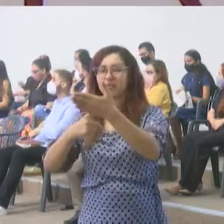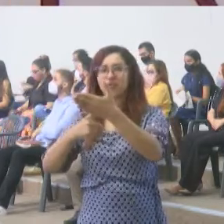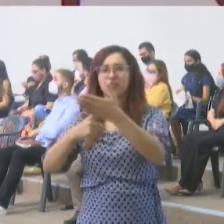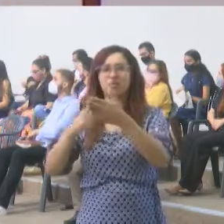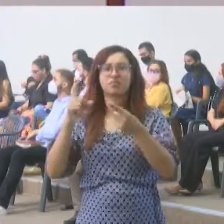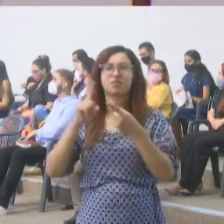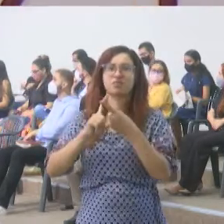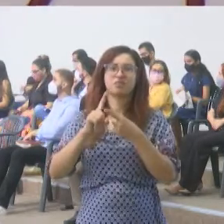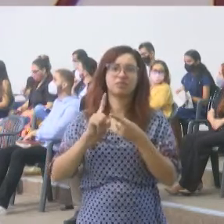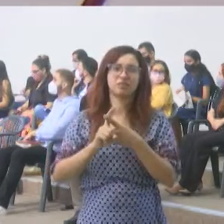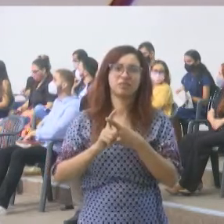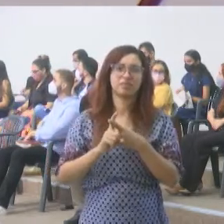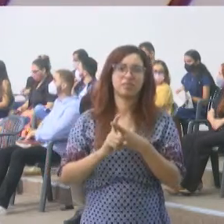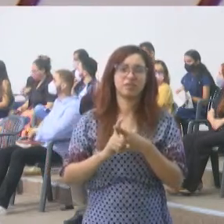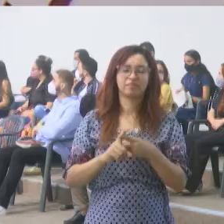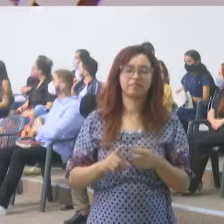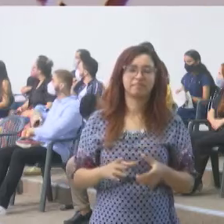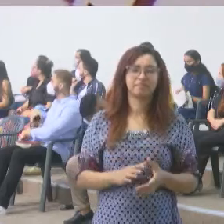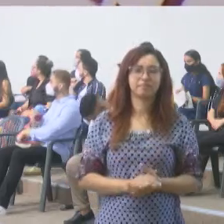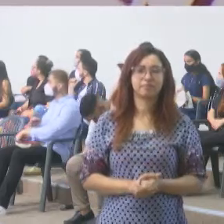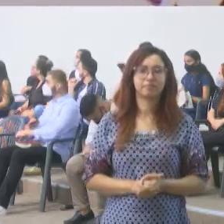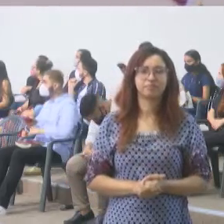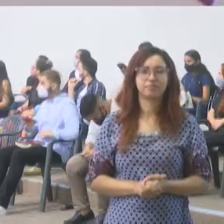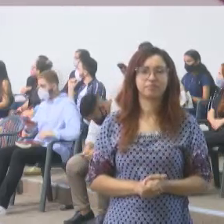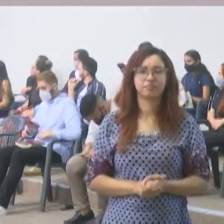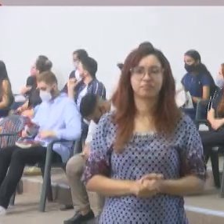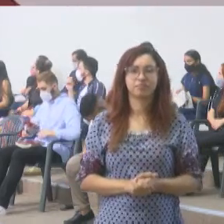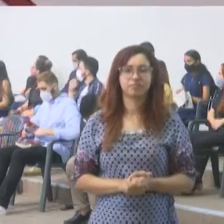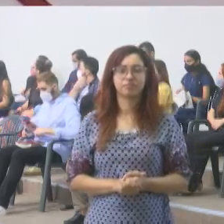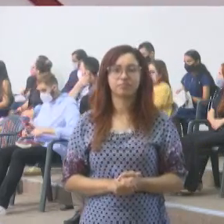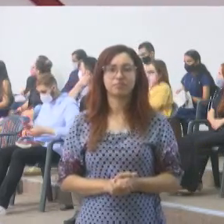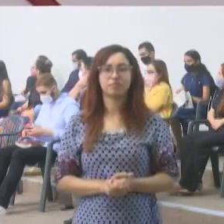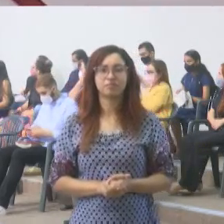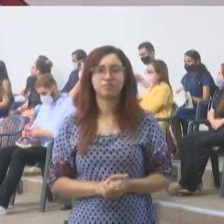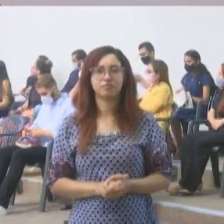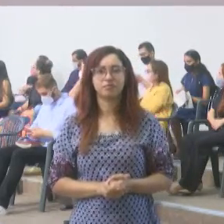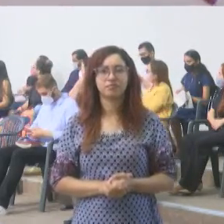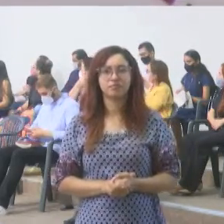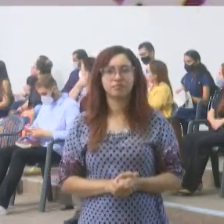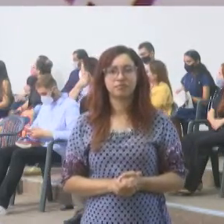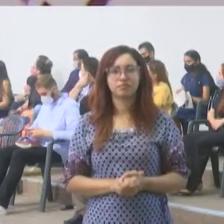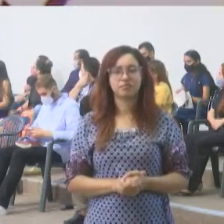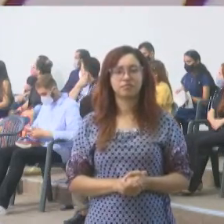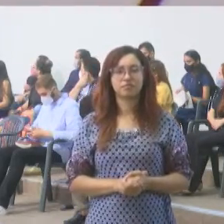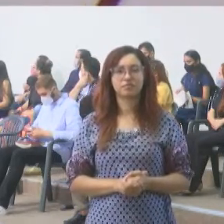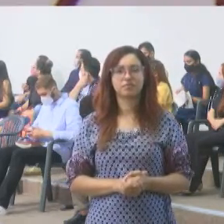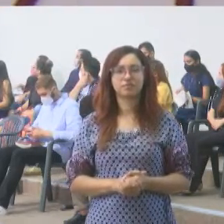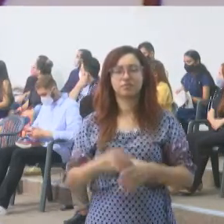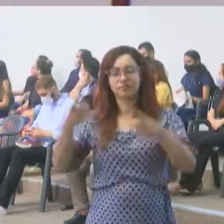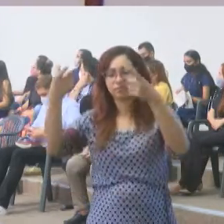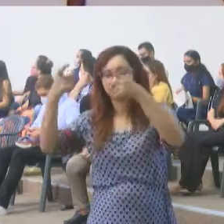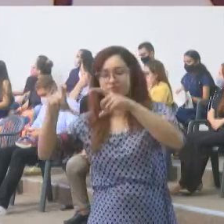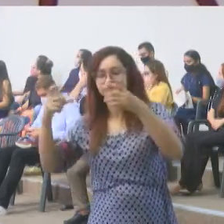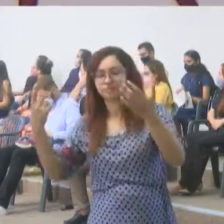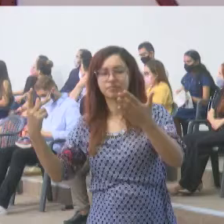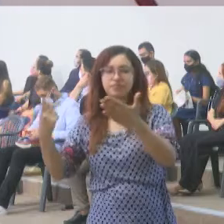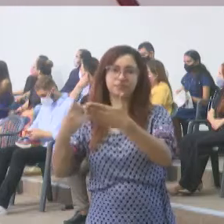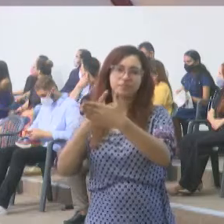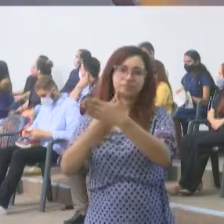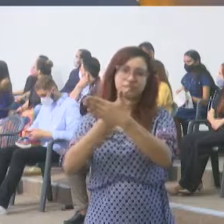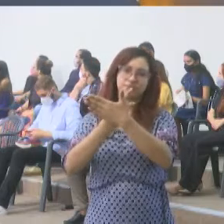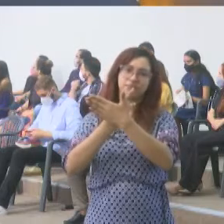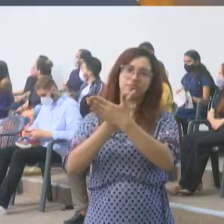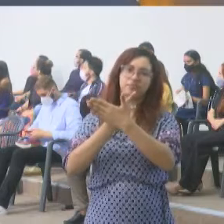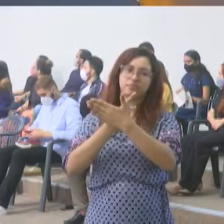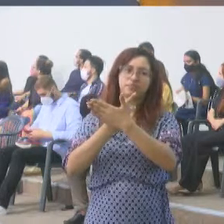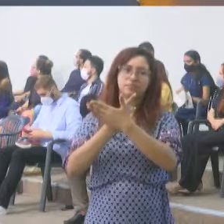o resgate da terra que pertencia a Elimeleque, a Noemi e a Ruth. E nesse local acontecia esse ponto de número 1